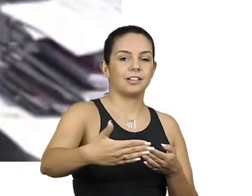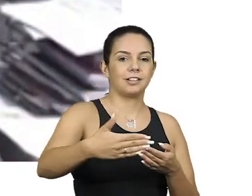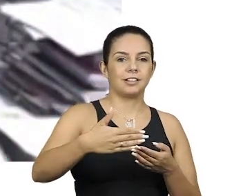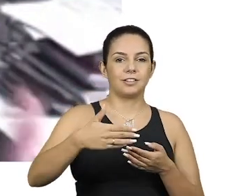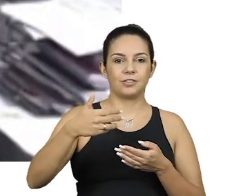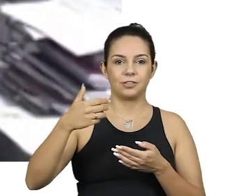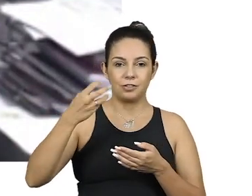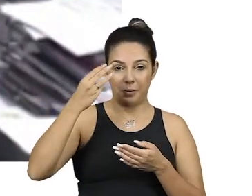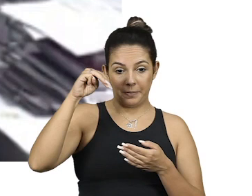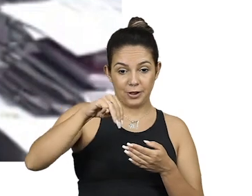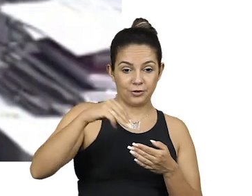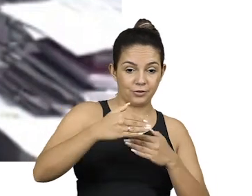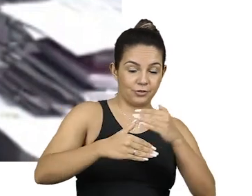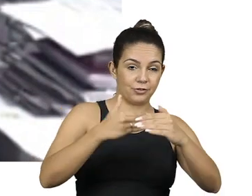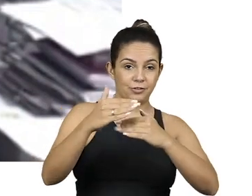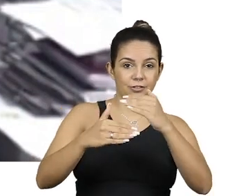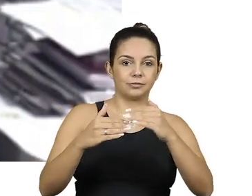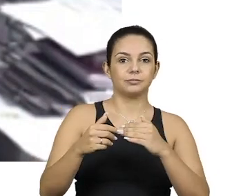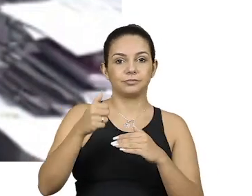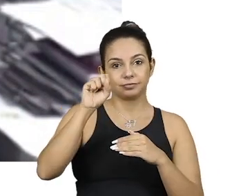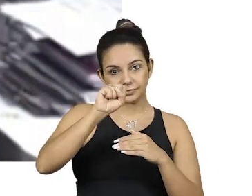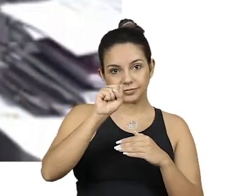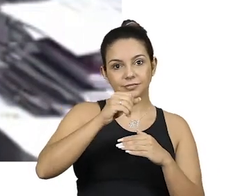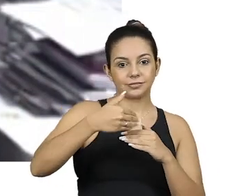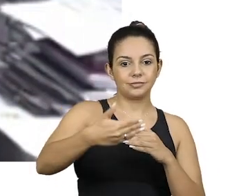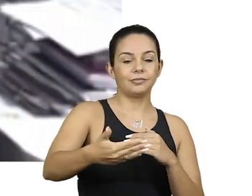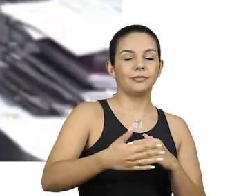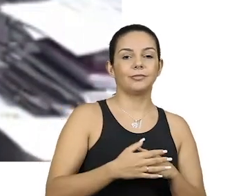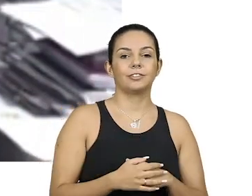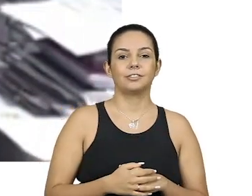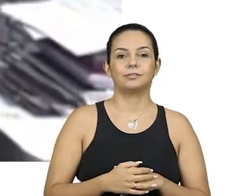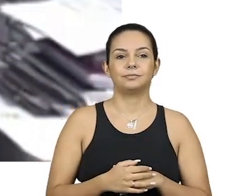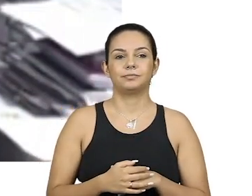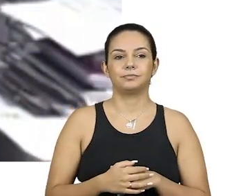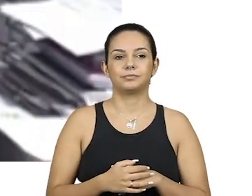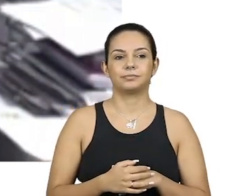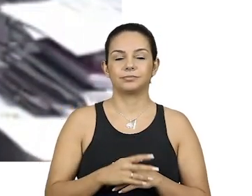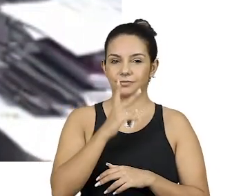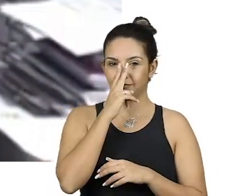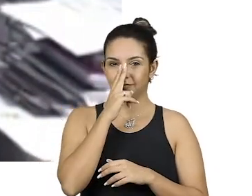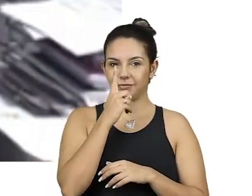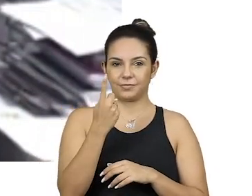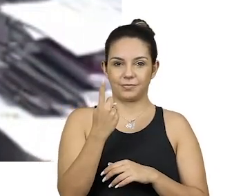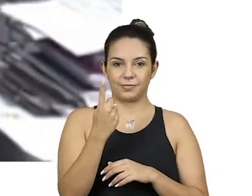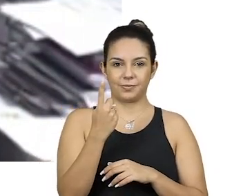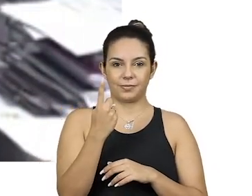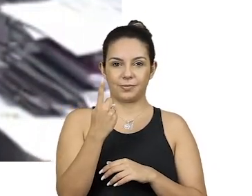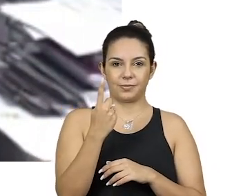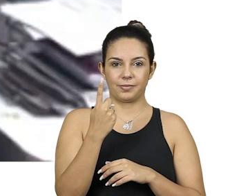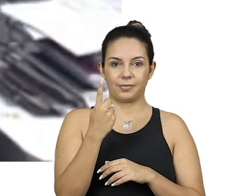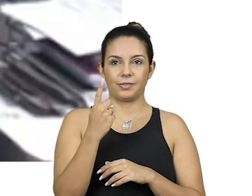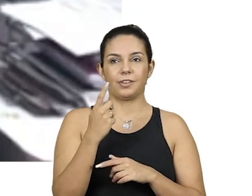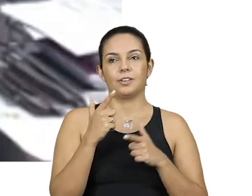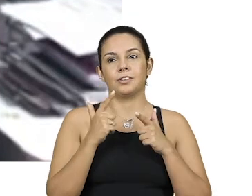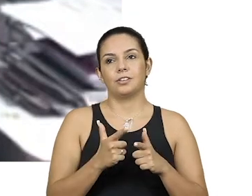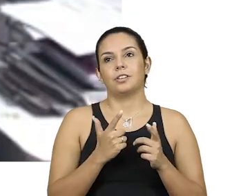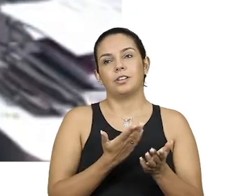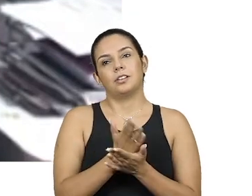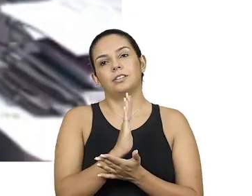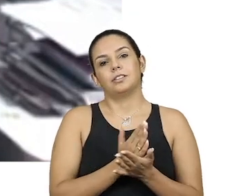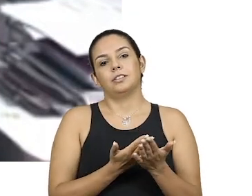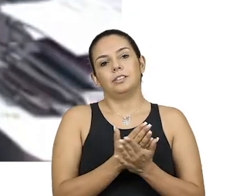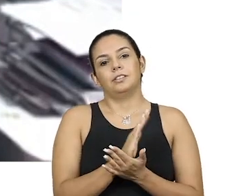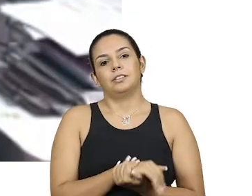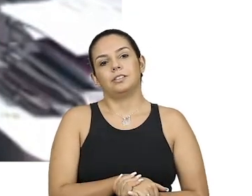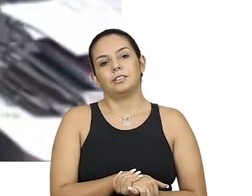quantos minutos, dali a poucos segundos. Eu acho isso um tédio mortal. Tem